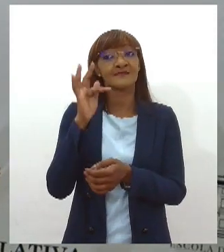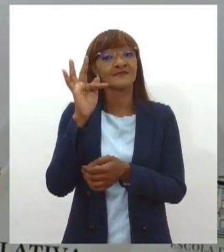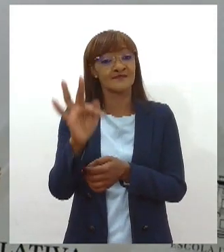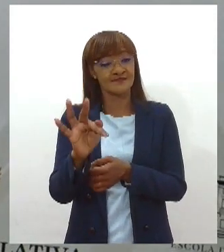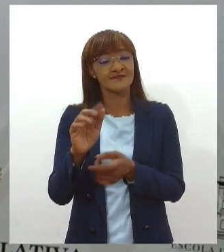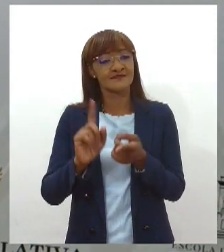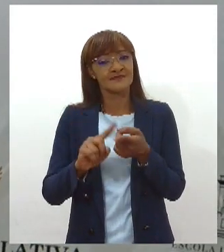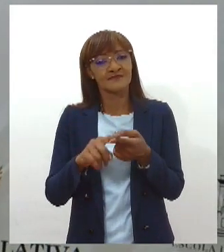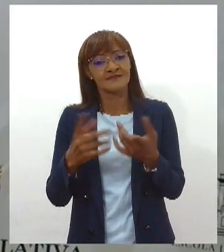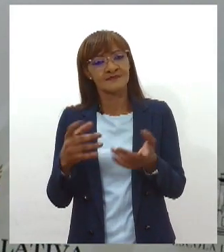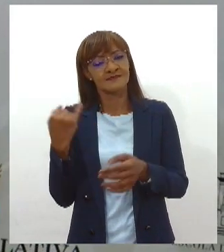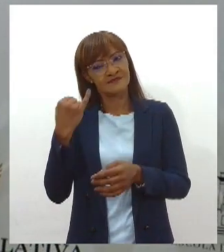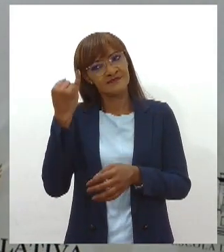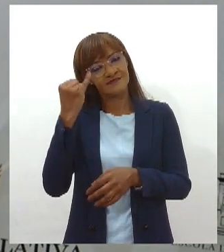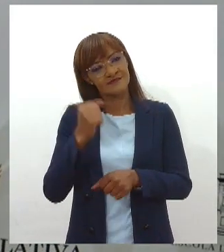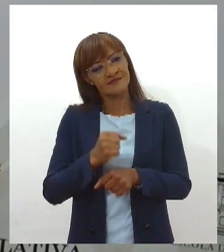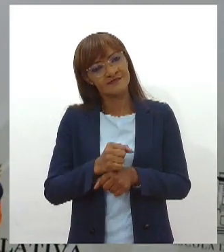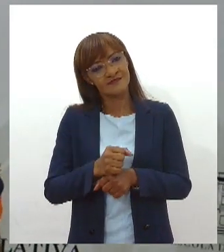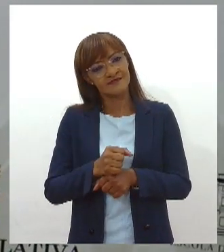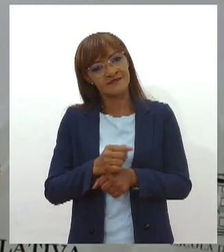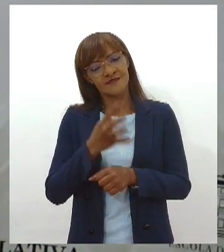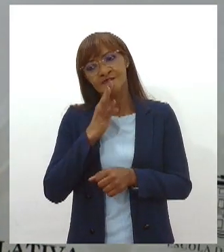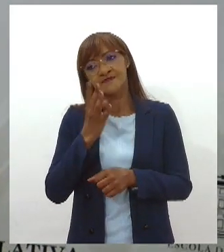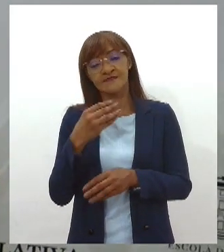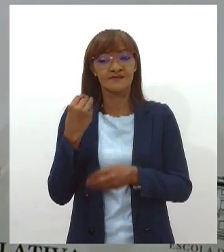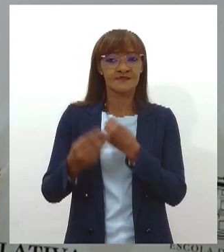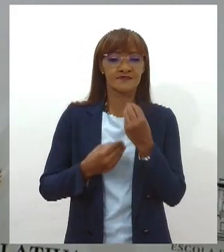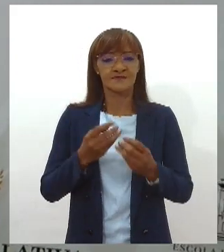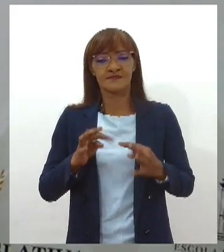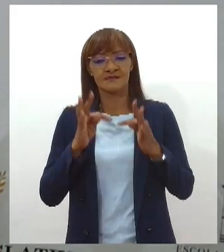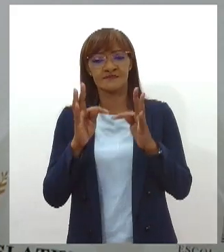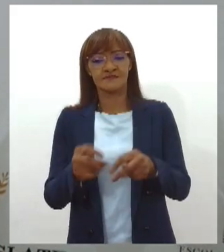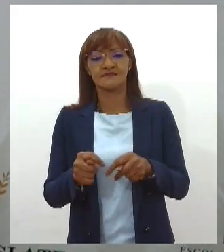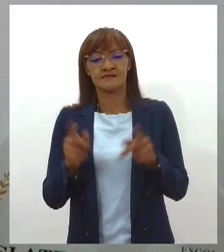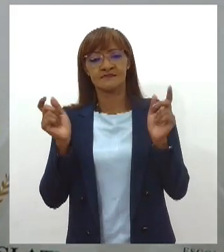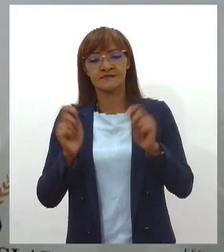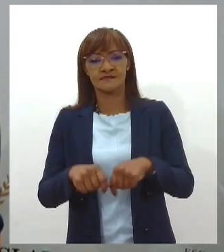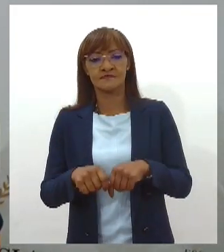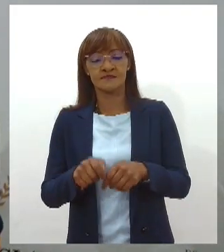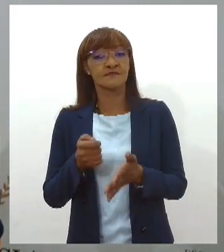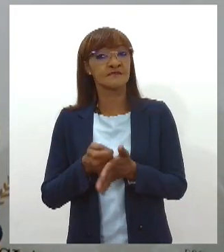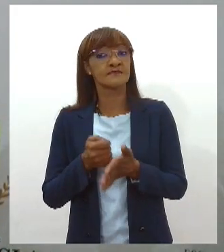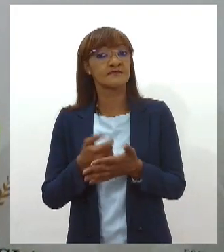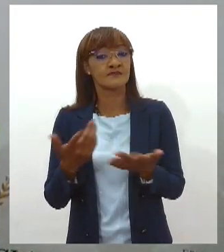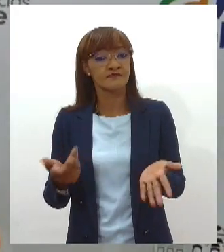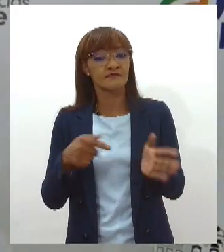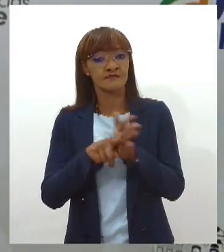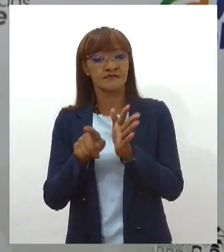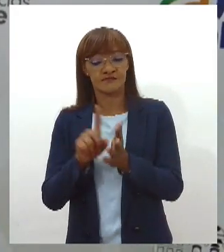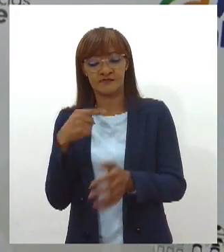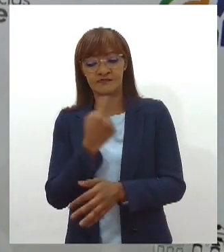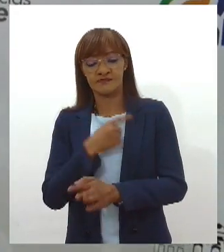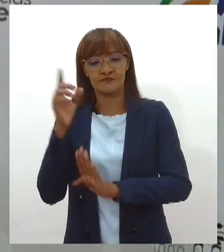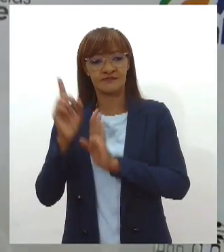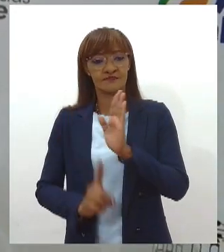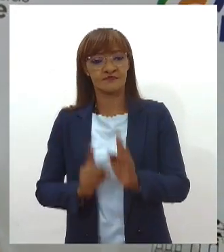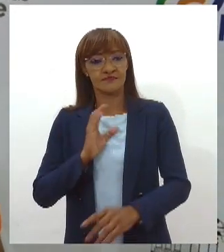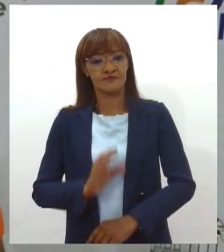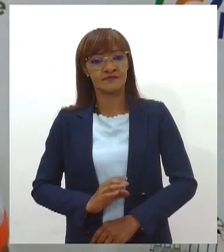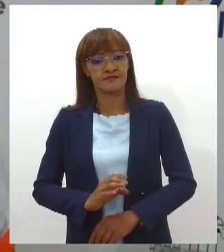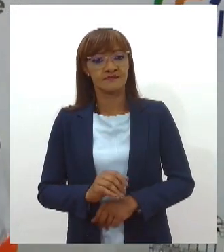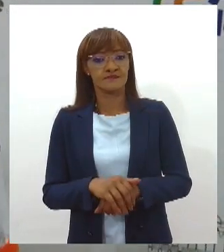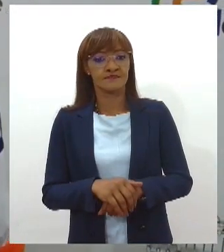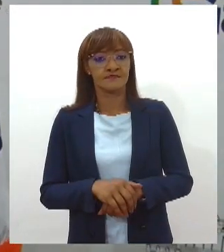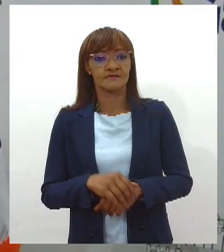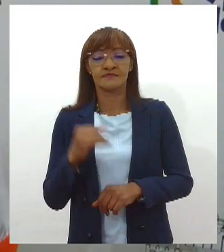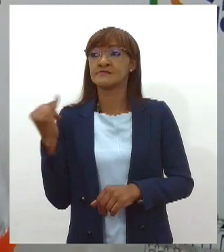importante a gente saber como tudo funciona, a gente saber cobrar, porque é nosso direito como cidadão, né? É extremamente importante. A gente agradece